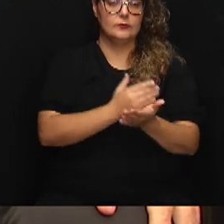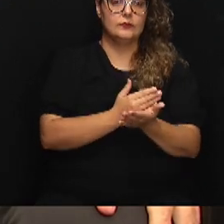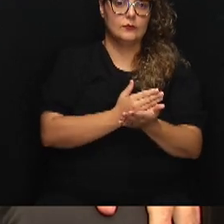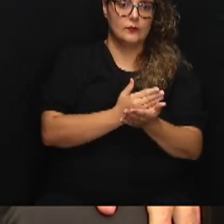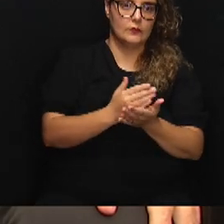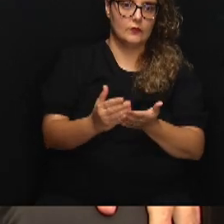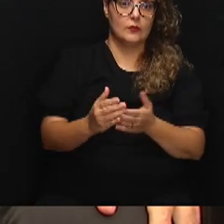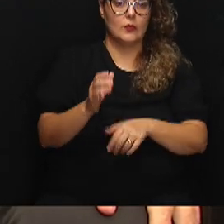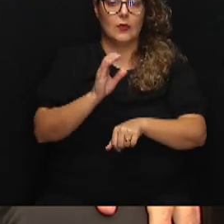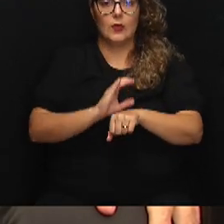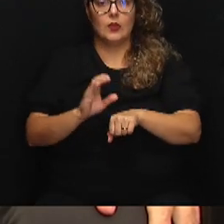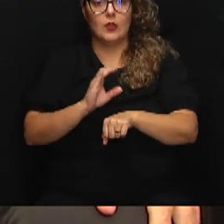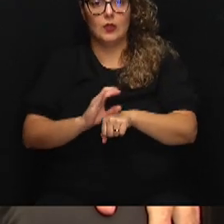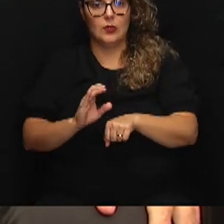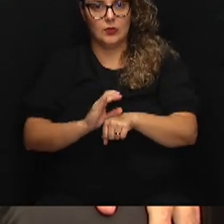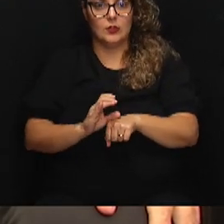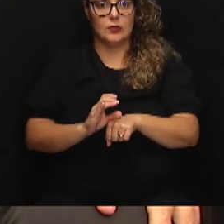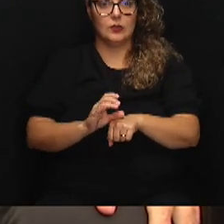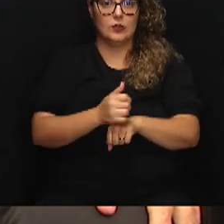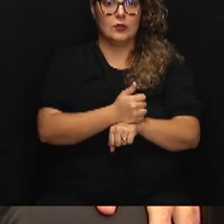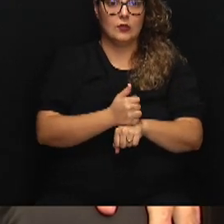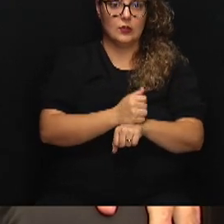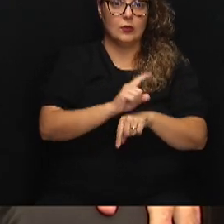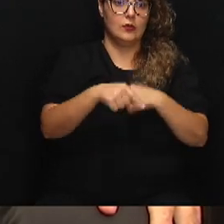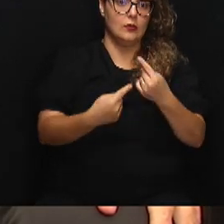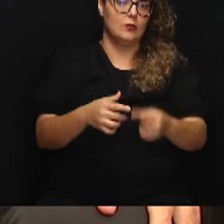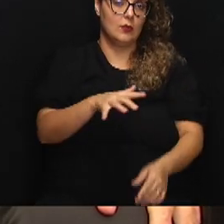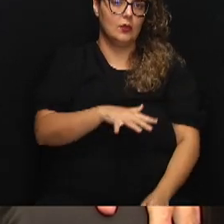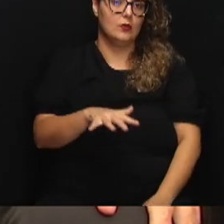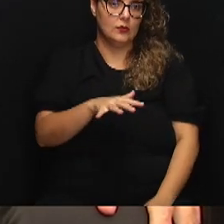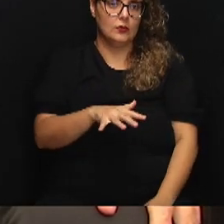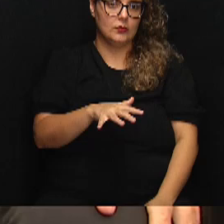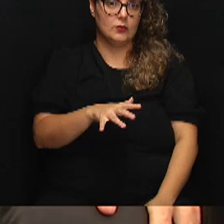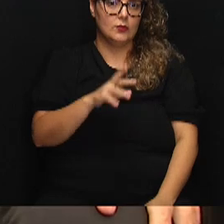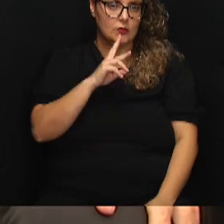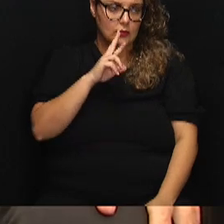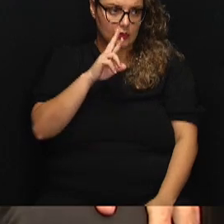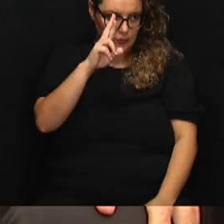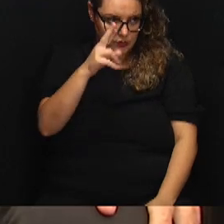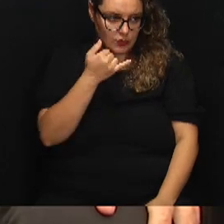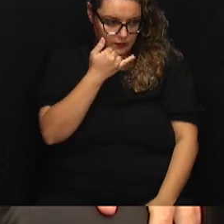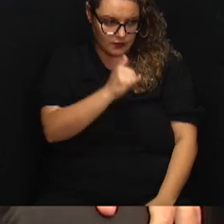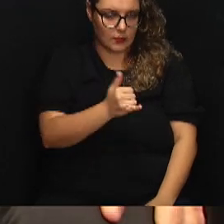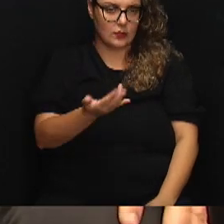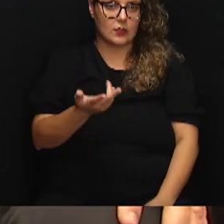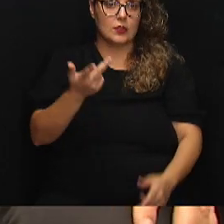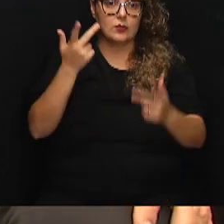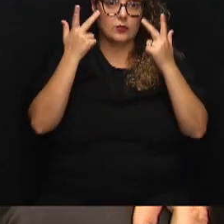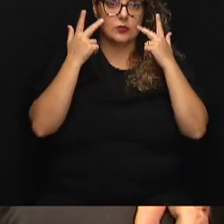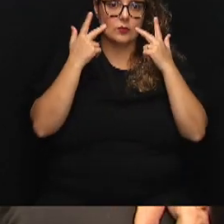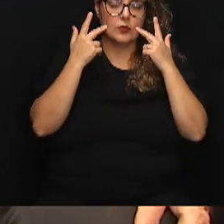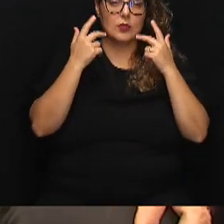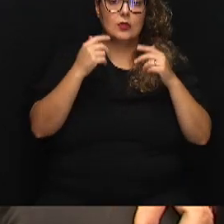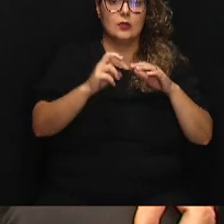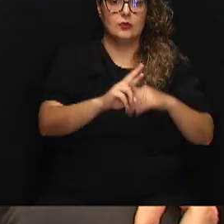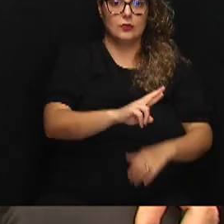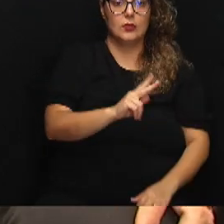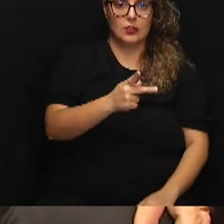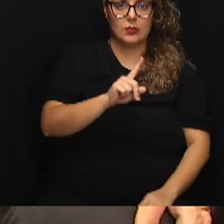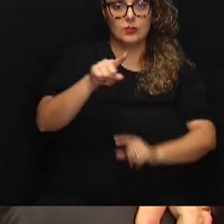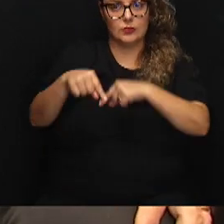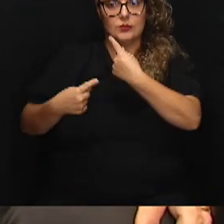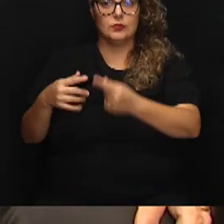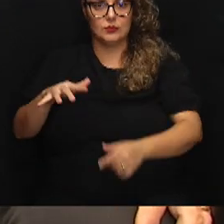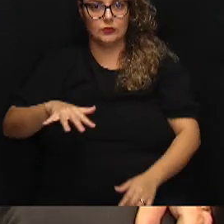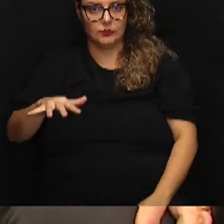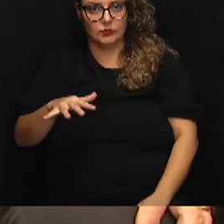o curso, a carreira dela profissional em uma outra área? O senhor comentou que é comum a pessoa estar no RH e ir para outra